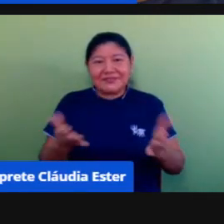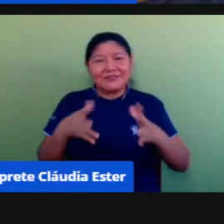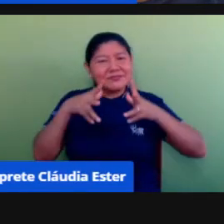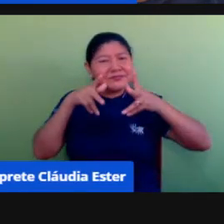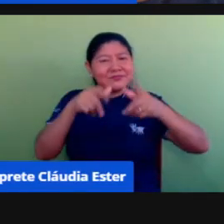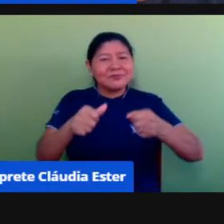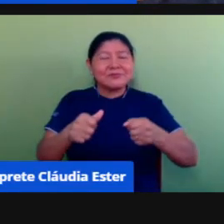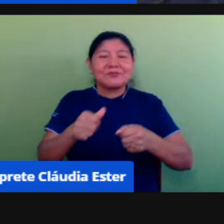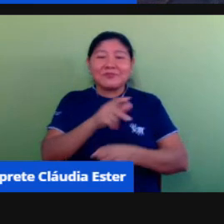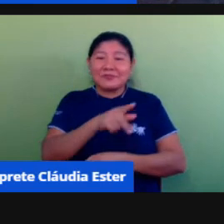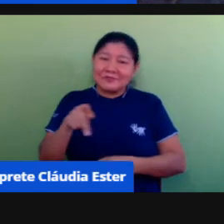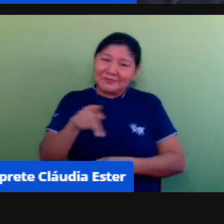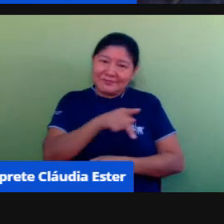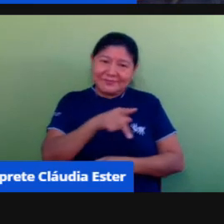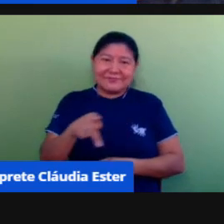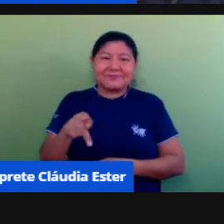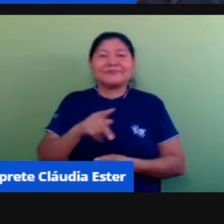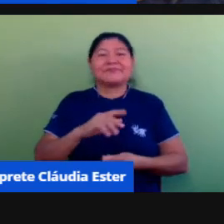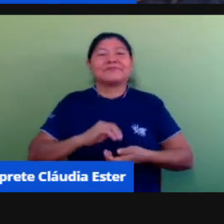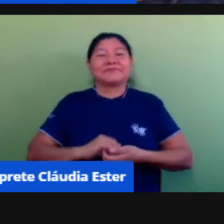muito obrigada. Obrigada a todos.